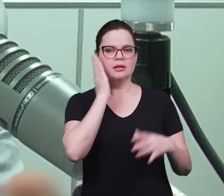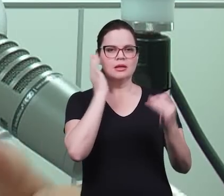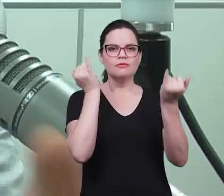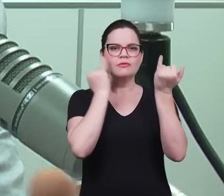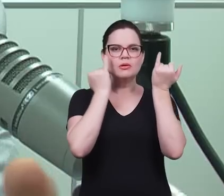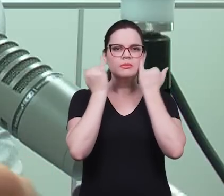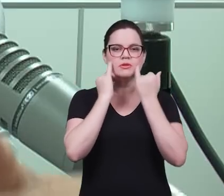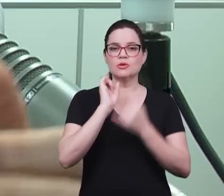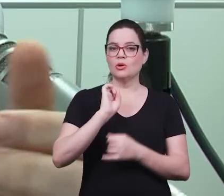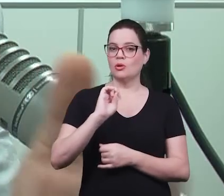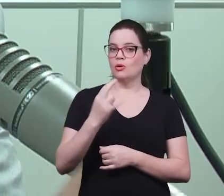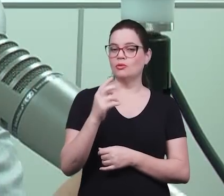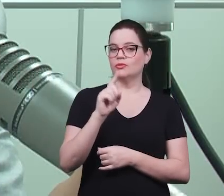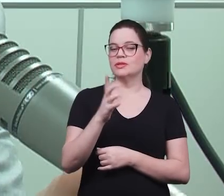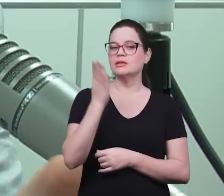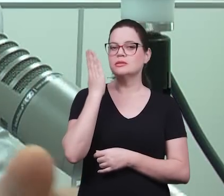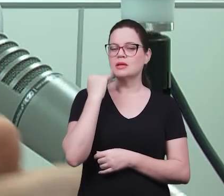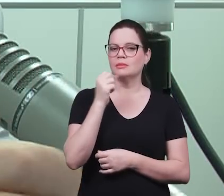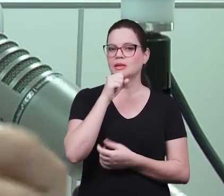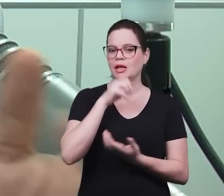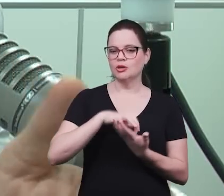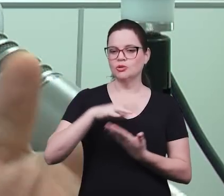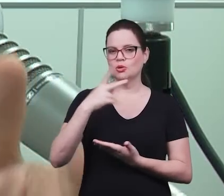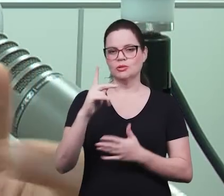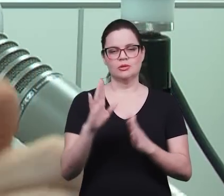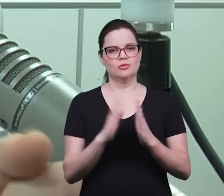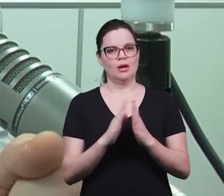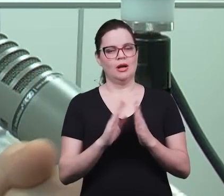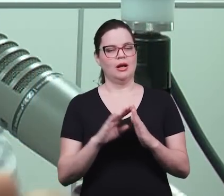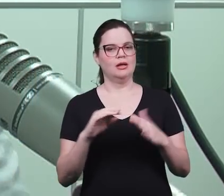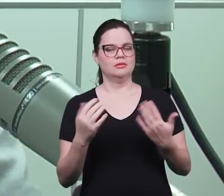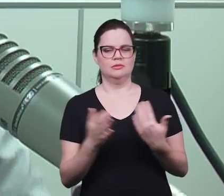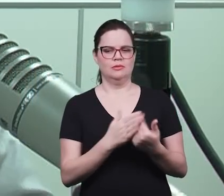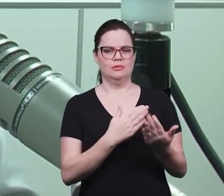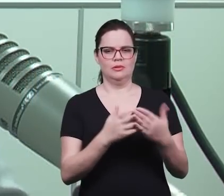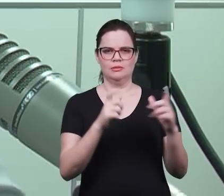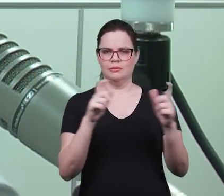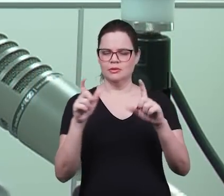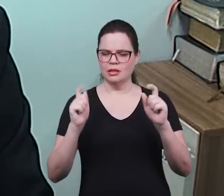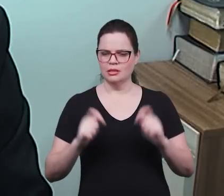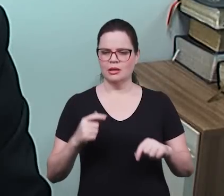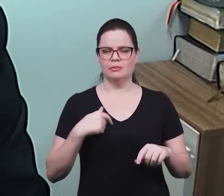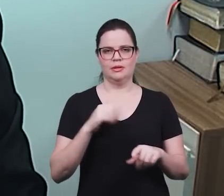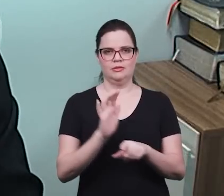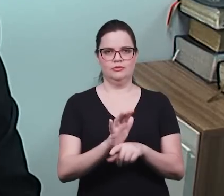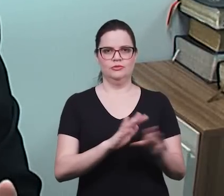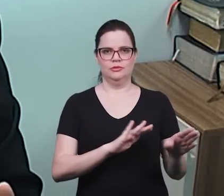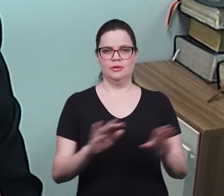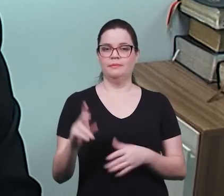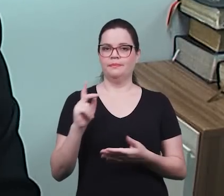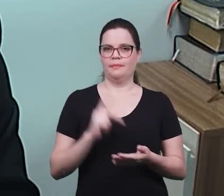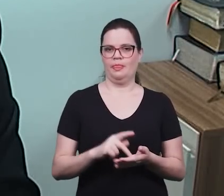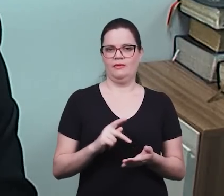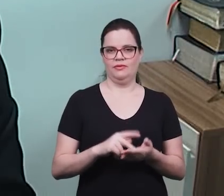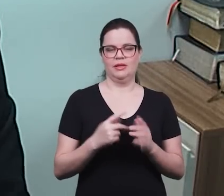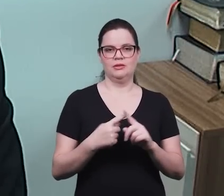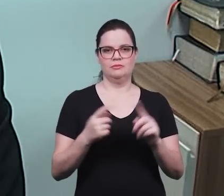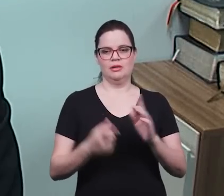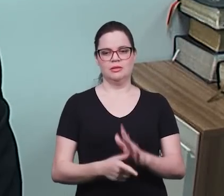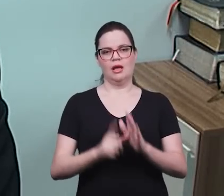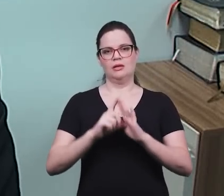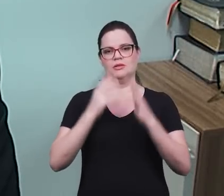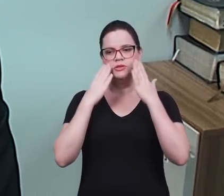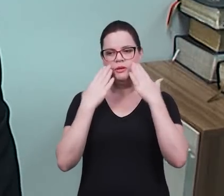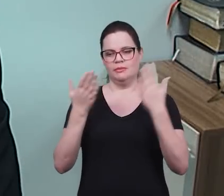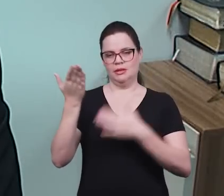mesmo é quem cuida, um idoso na sua casa, enfim, que você vai poder ajudar. É verdade. E antes de apresentar aqui o especialista